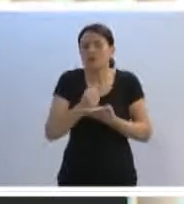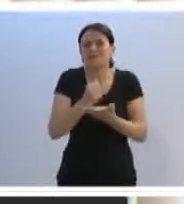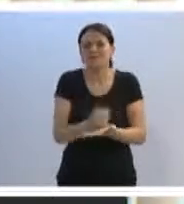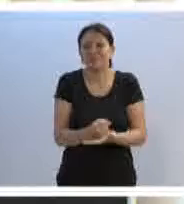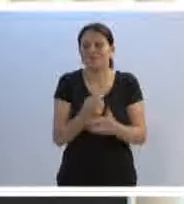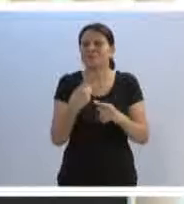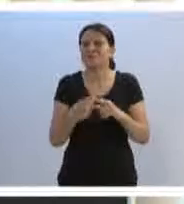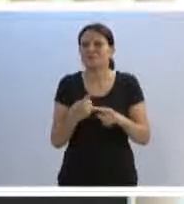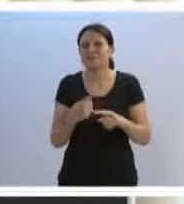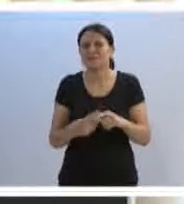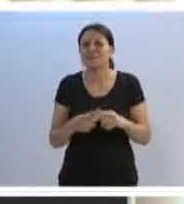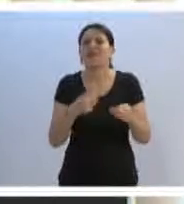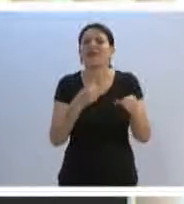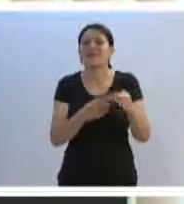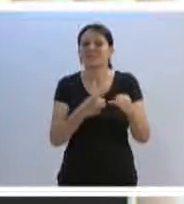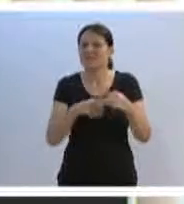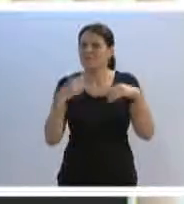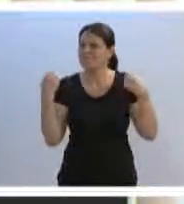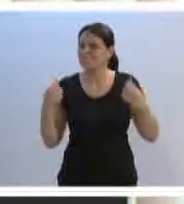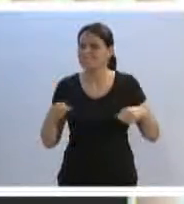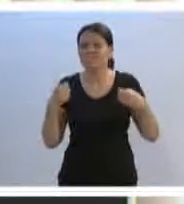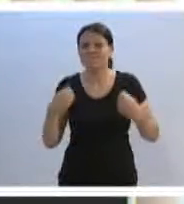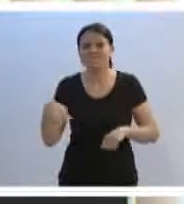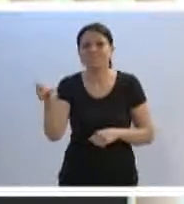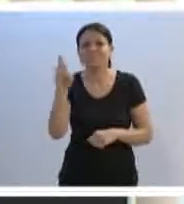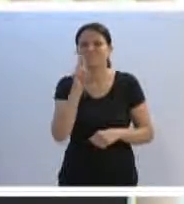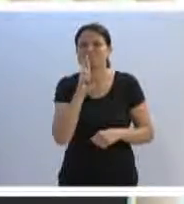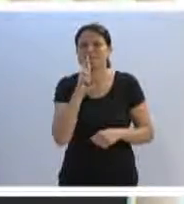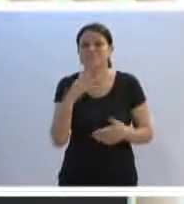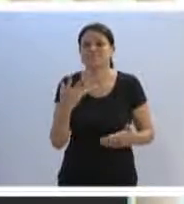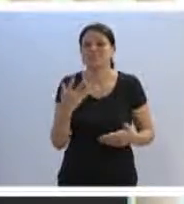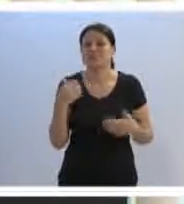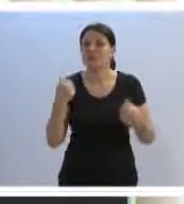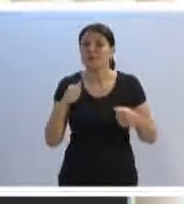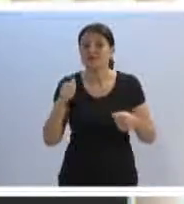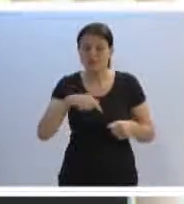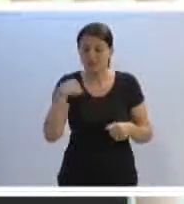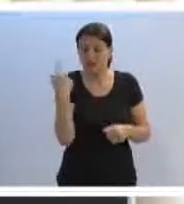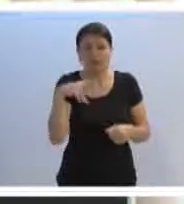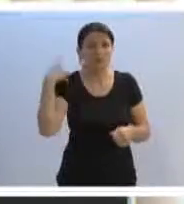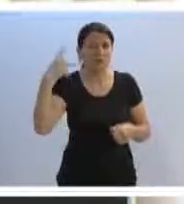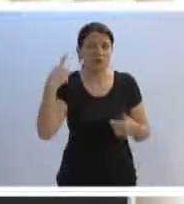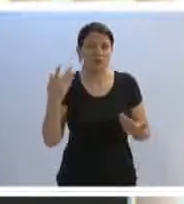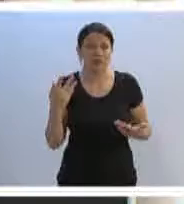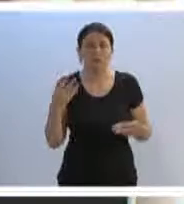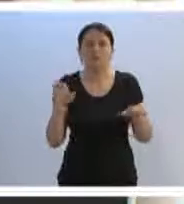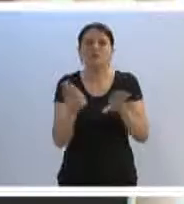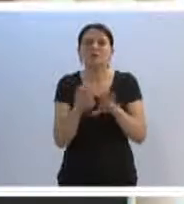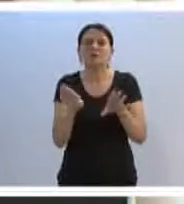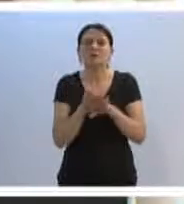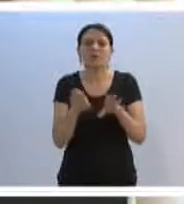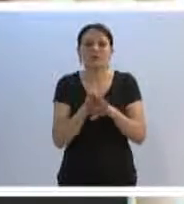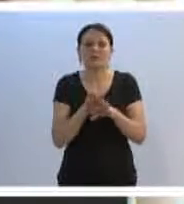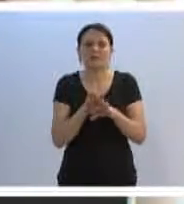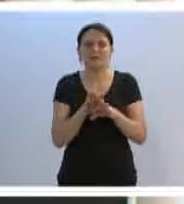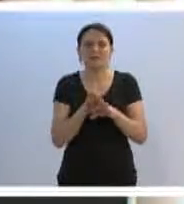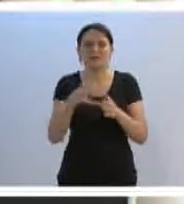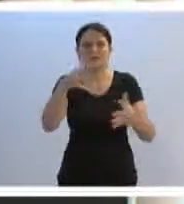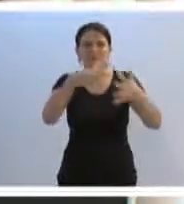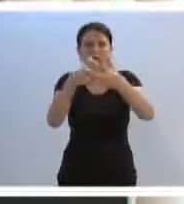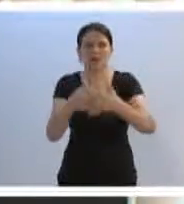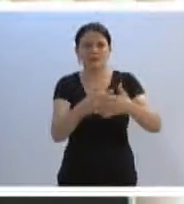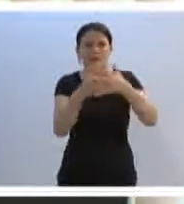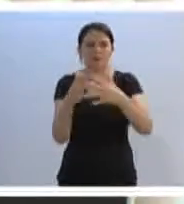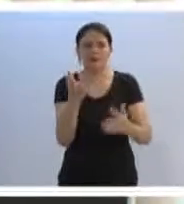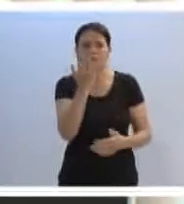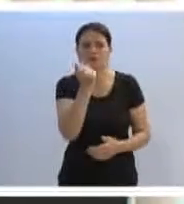de contas, a cidade precisa de uma resposta. E essa resposta tem que sair de nós. E outra também é a questão do food truck, que também está